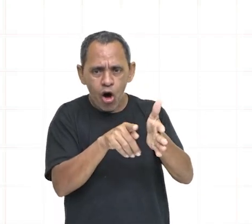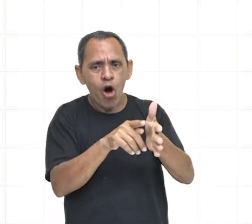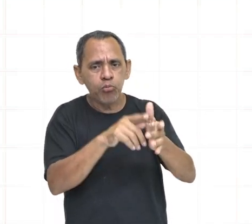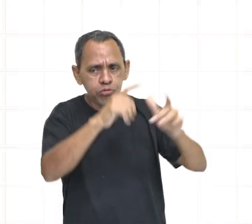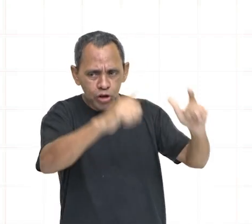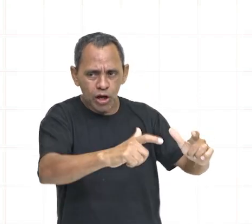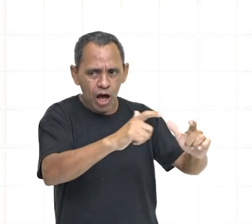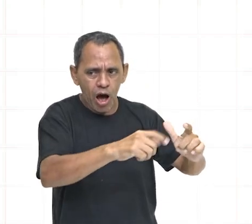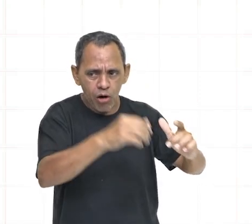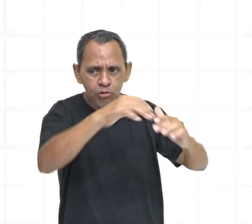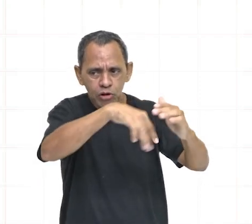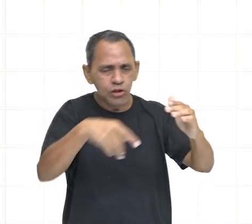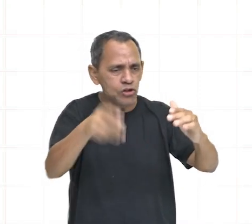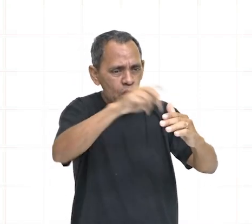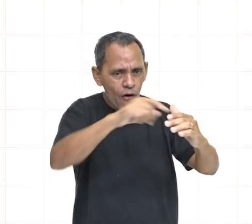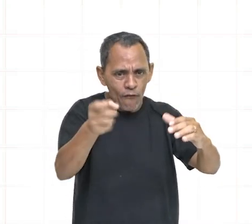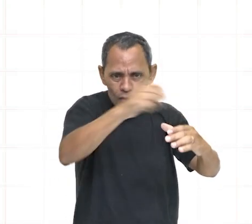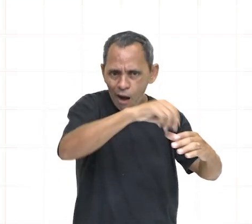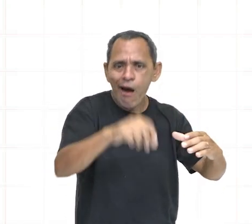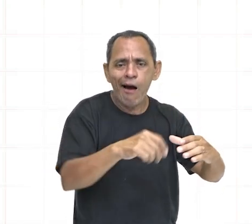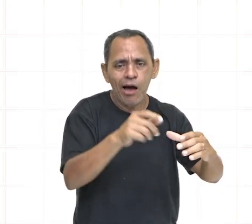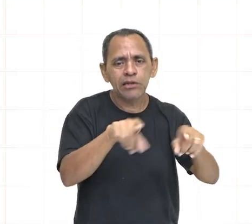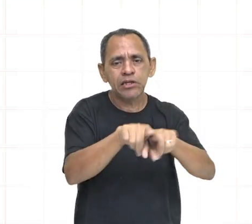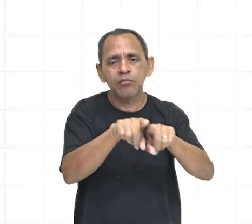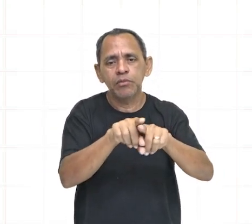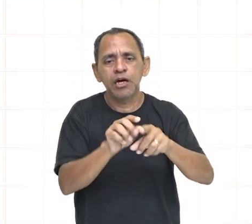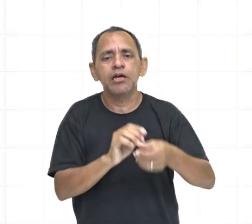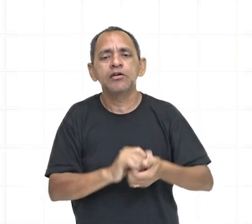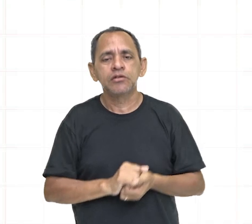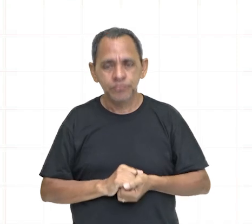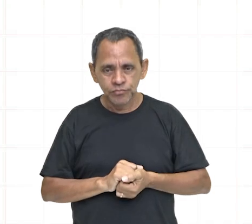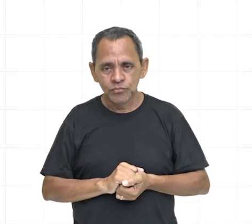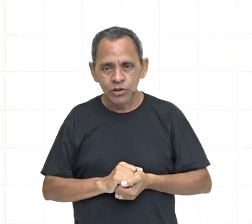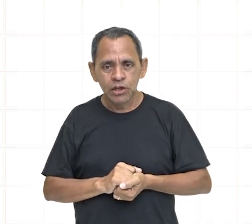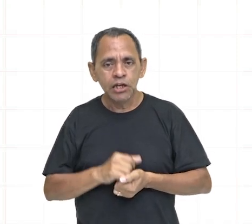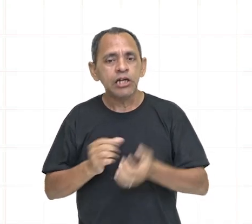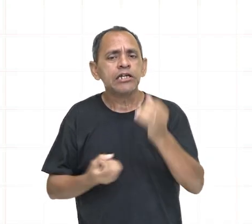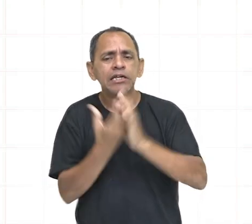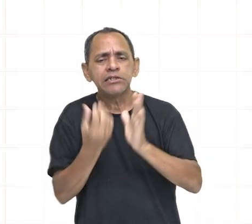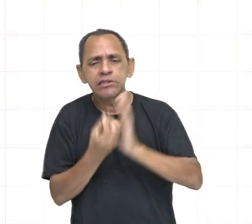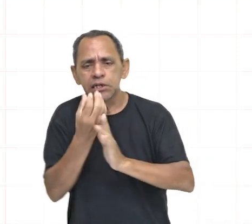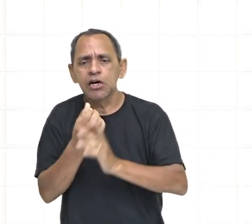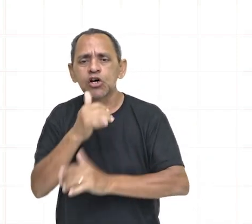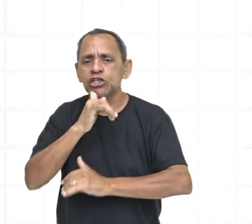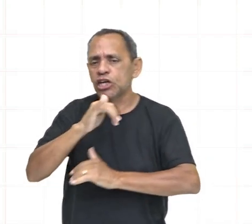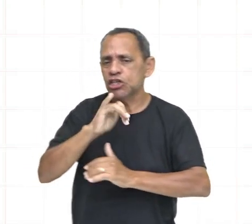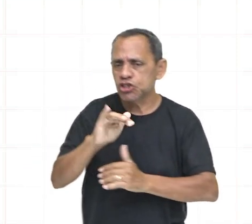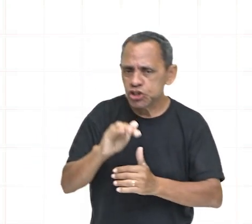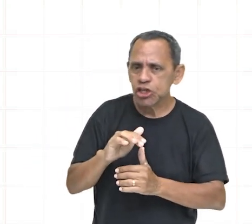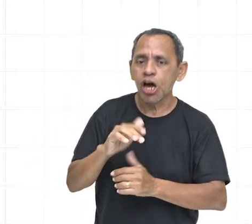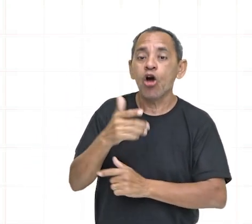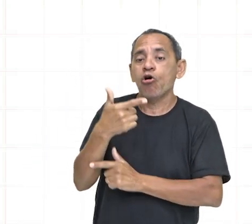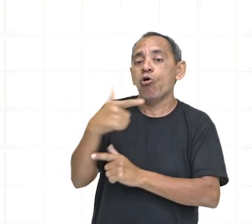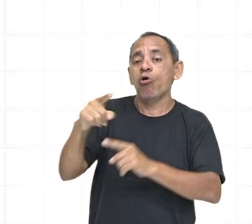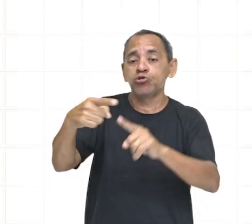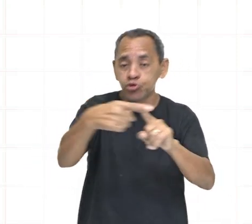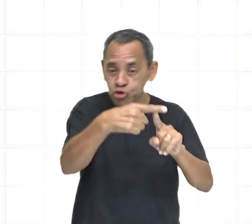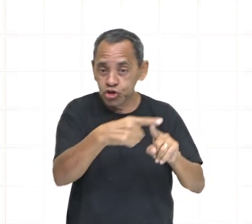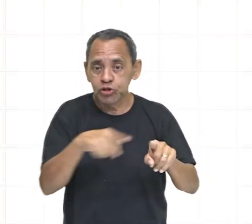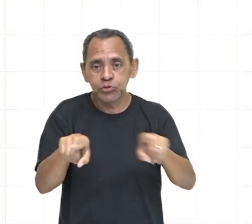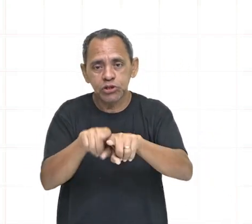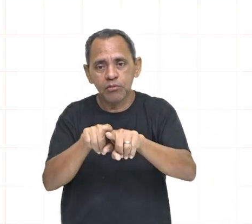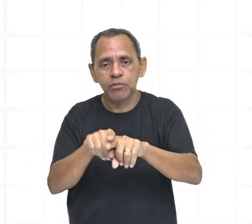Então, novos combustíveis, digamos assim, novas fontes da energia para tocar essas máquinas foram